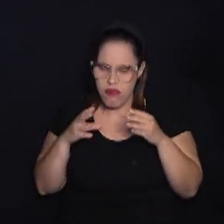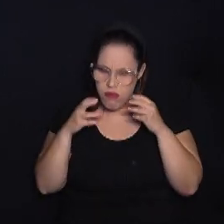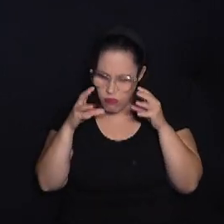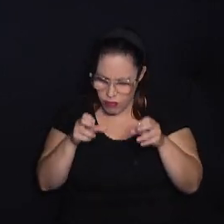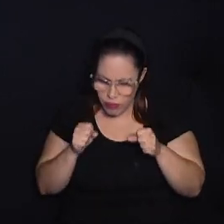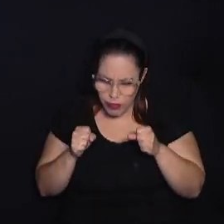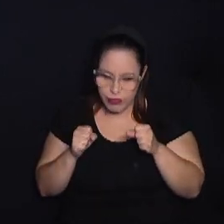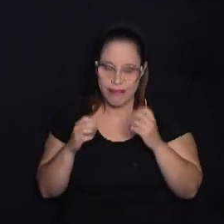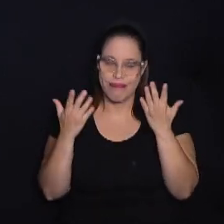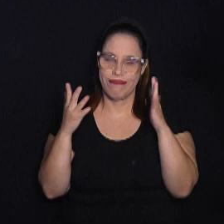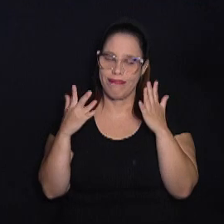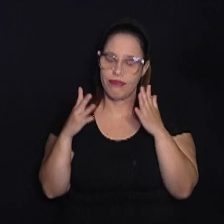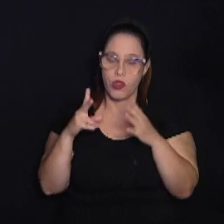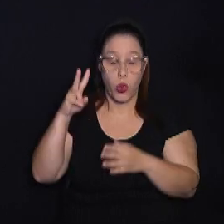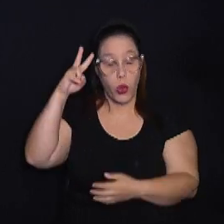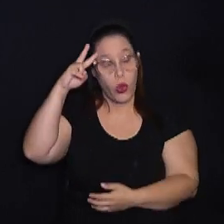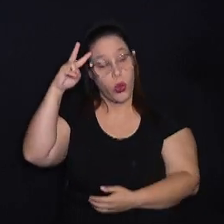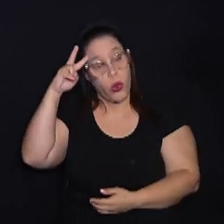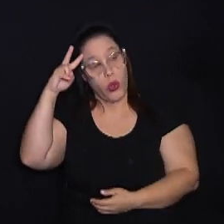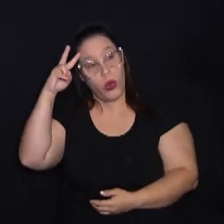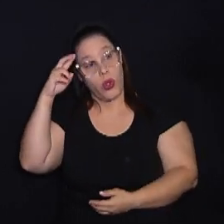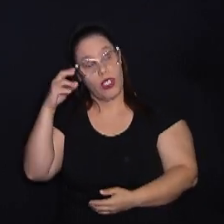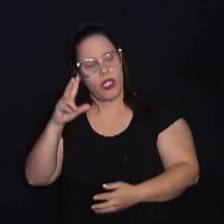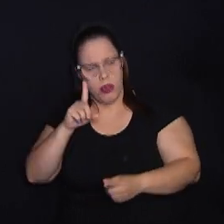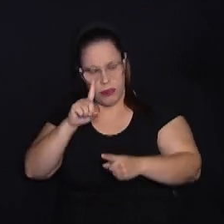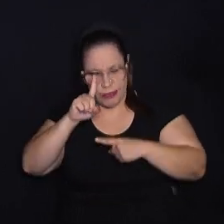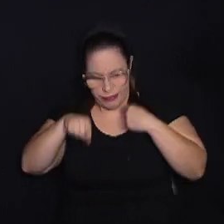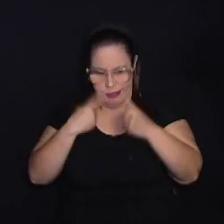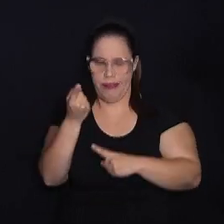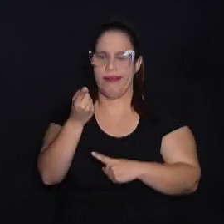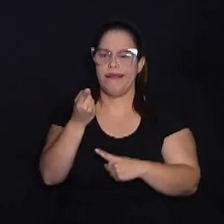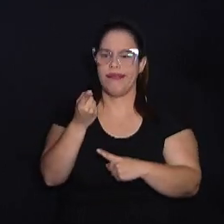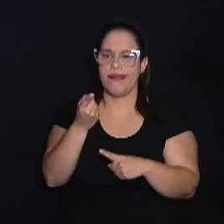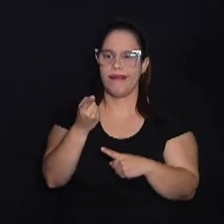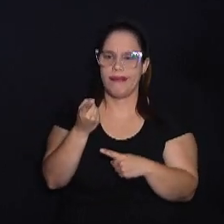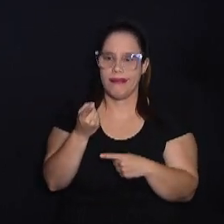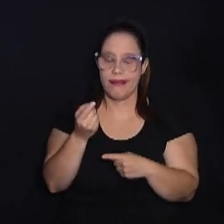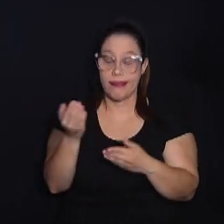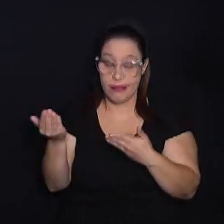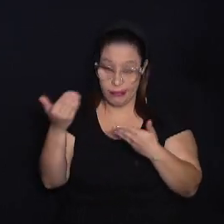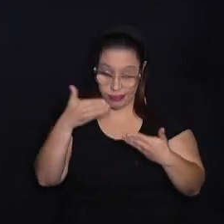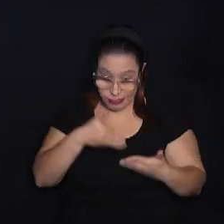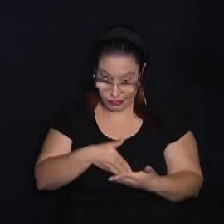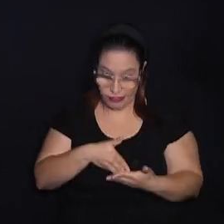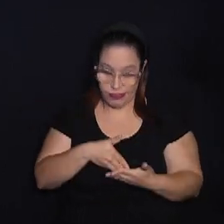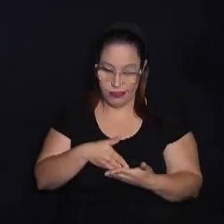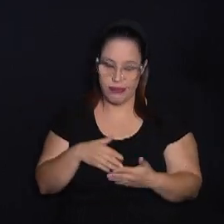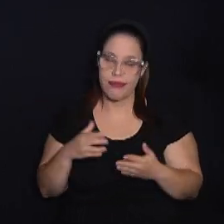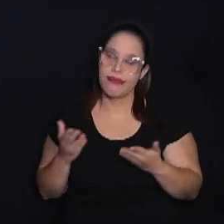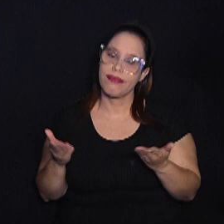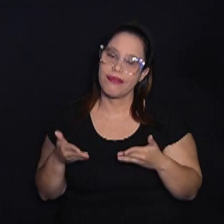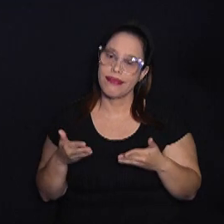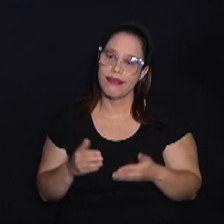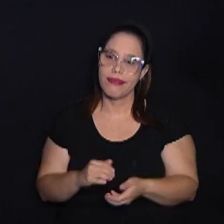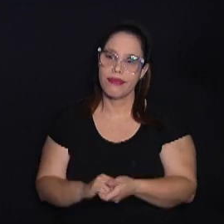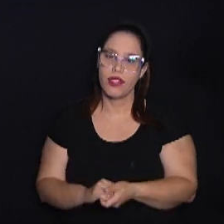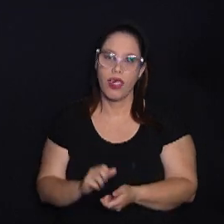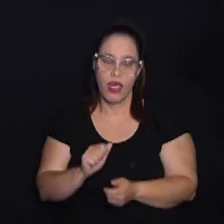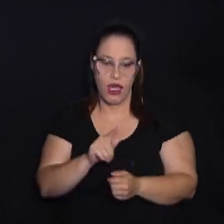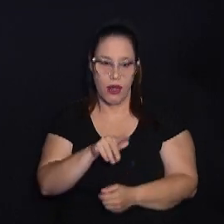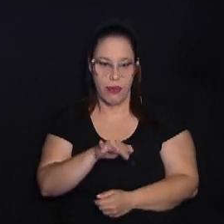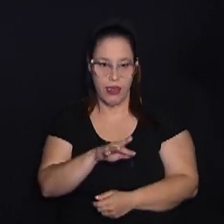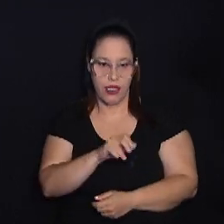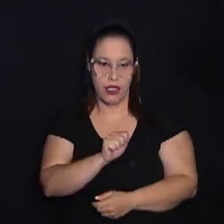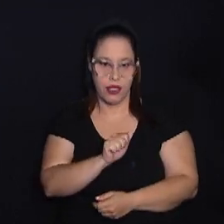parabenizá-la por essa história de superação que você nos trouxe aqui hoje. Então, Aparecida, sempre